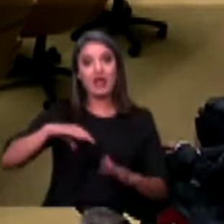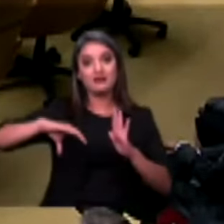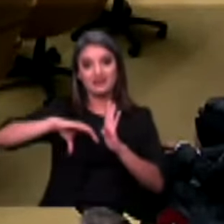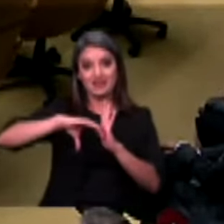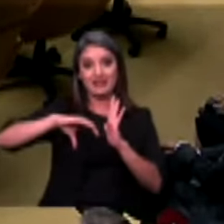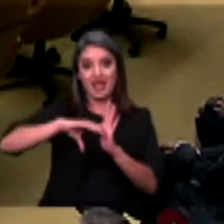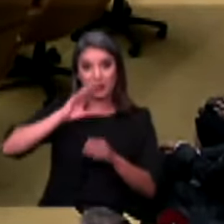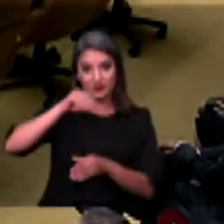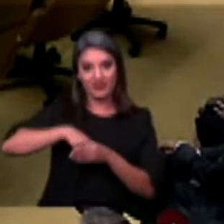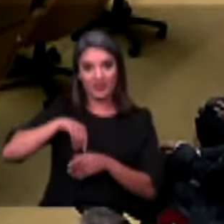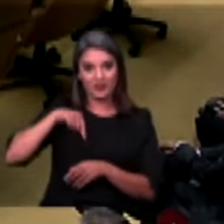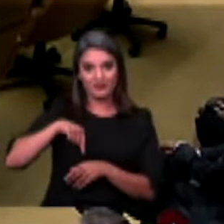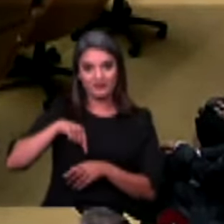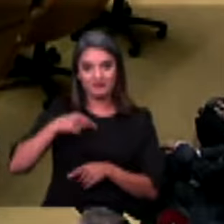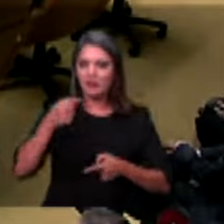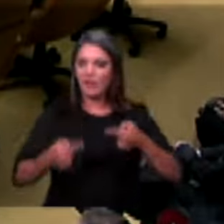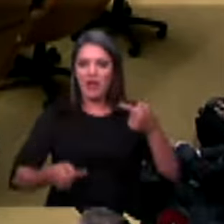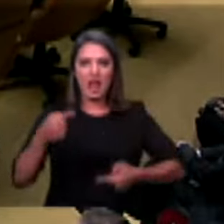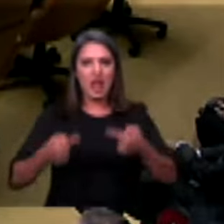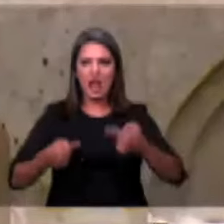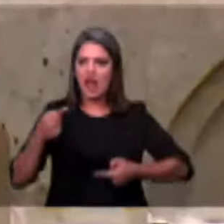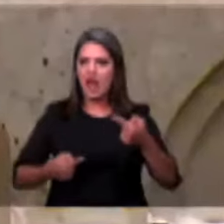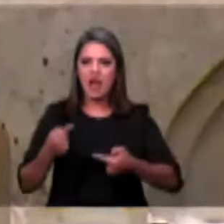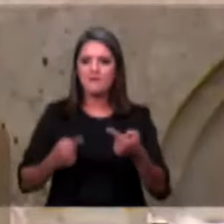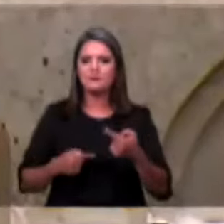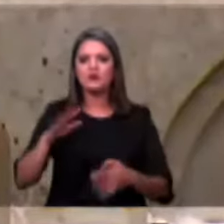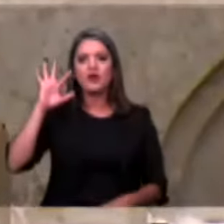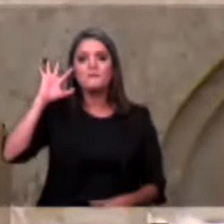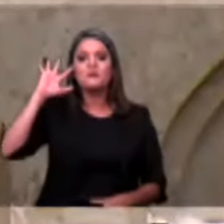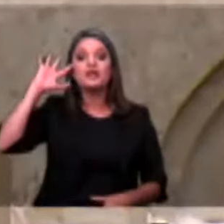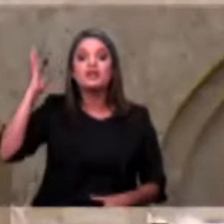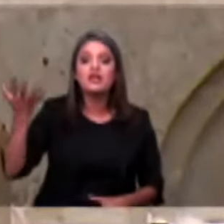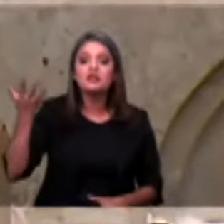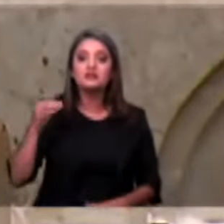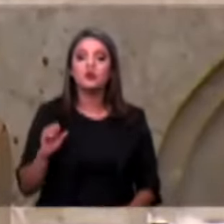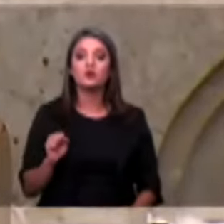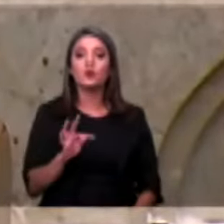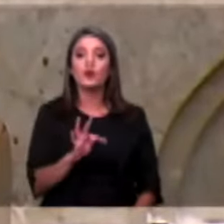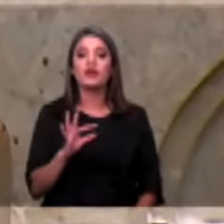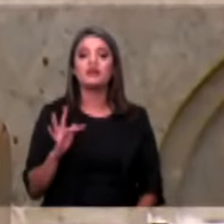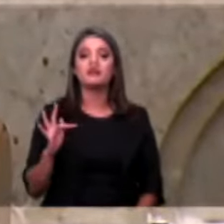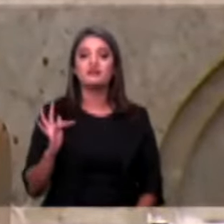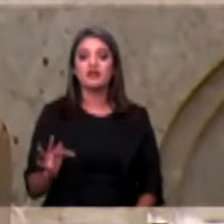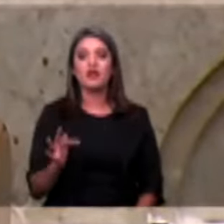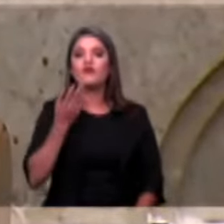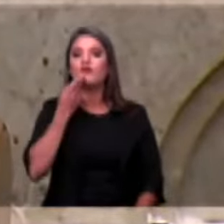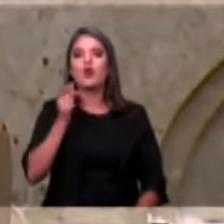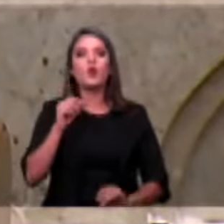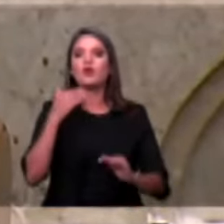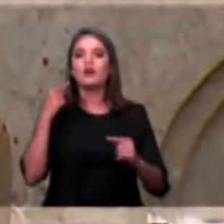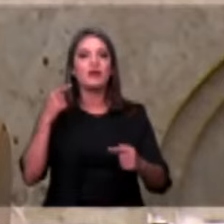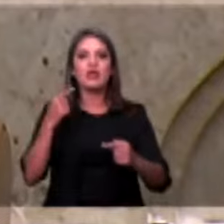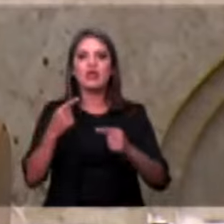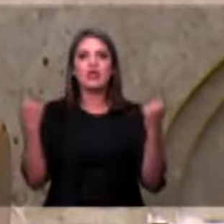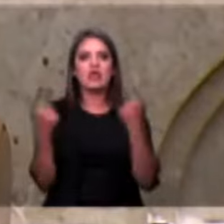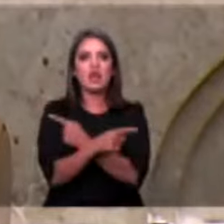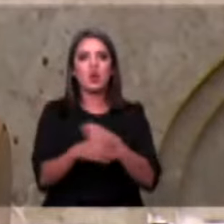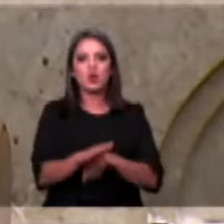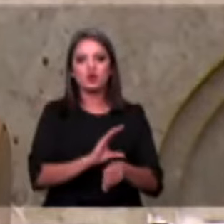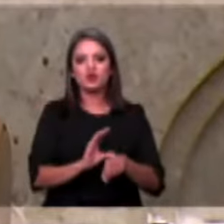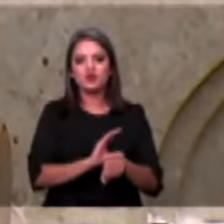presidente Pacheco, a propósito de decisão dessa Suprema Corte que reputara inconstitucionais atos